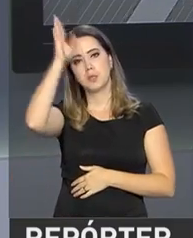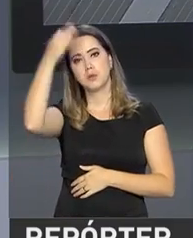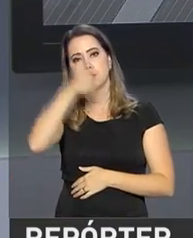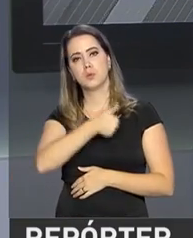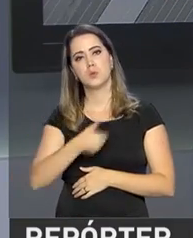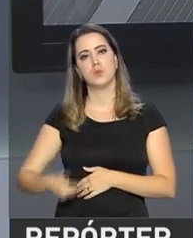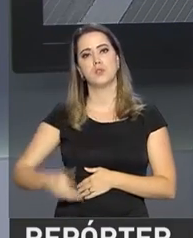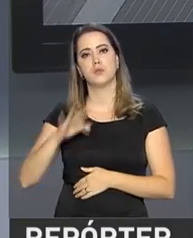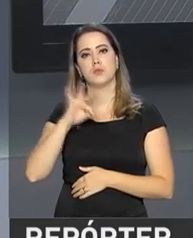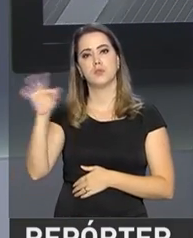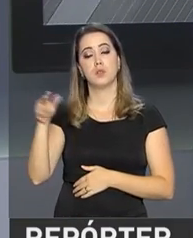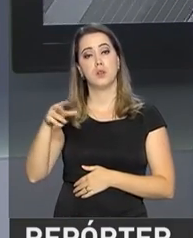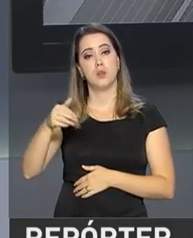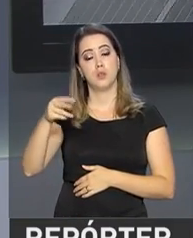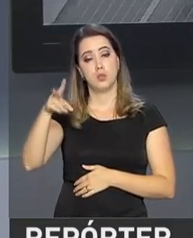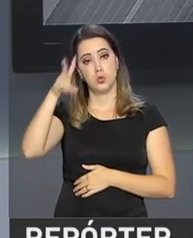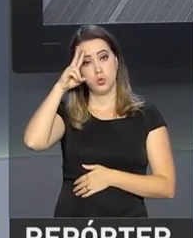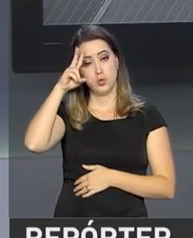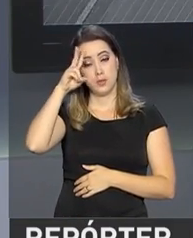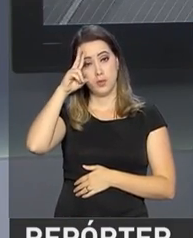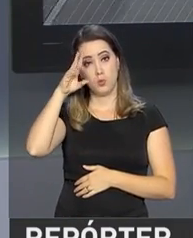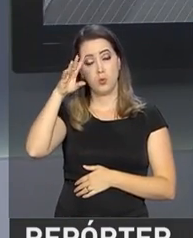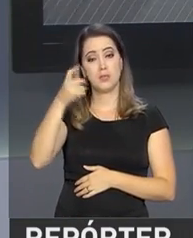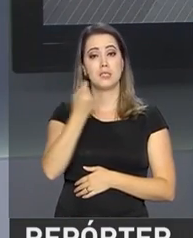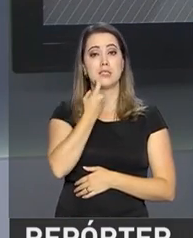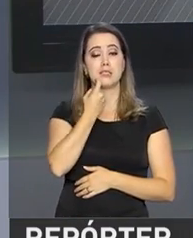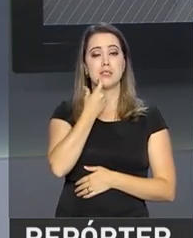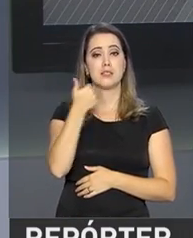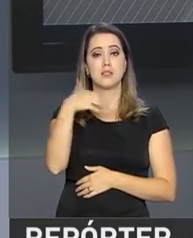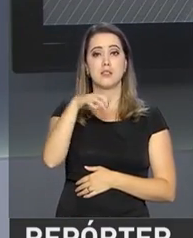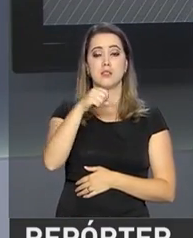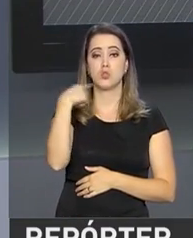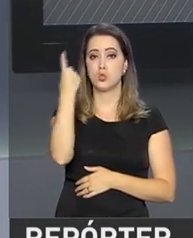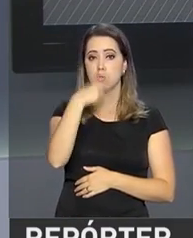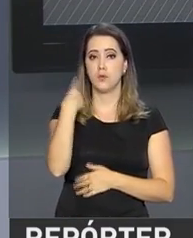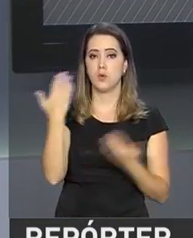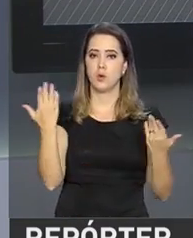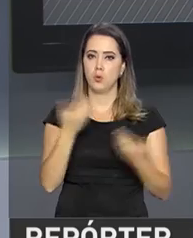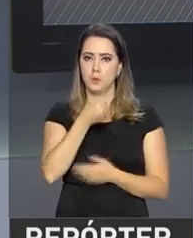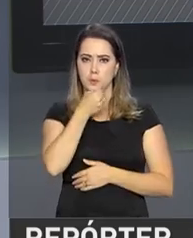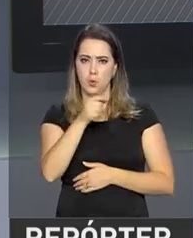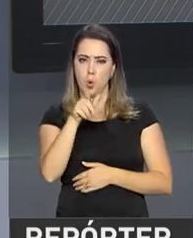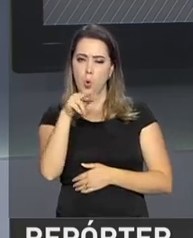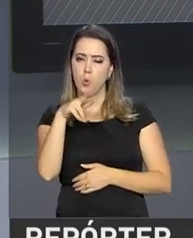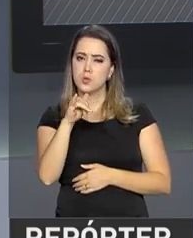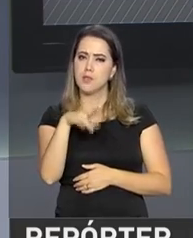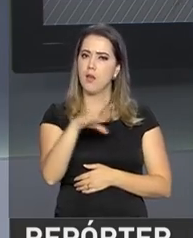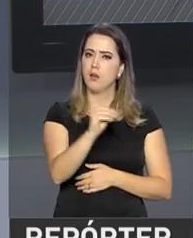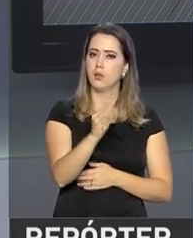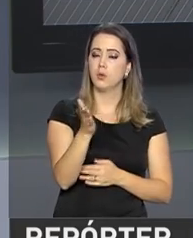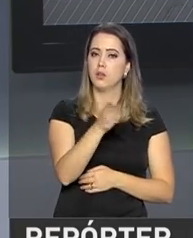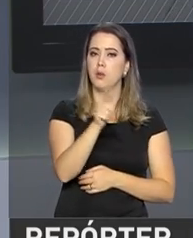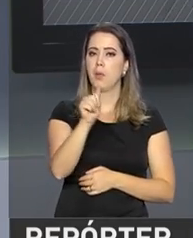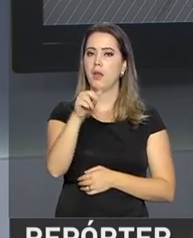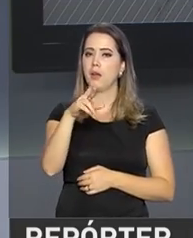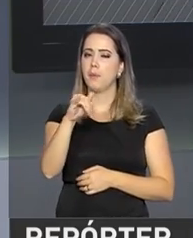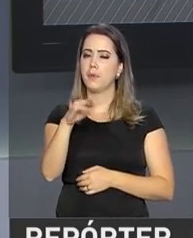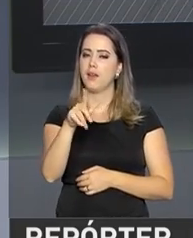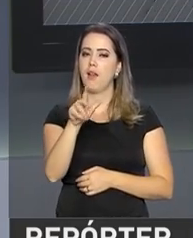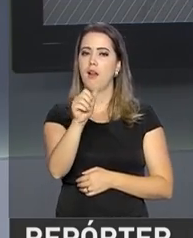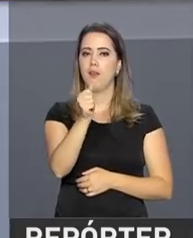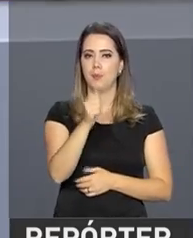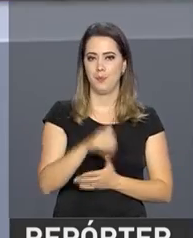federal de segunda a sexta feira às 19 horas na apresentação de hoje os jornalistas luciano seixas e gabriela